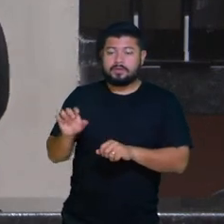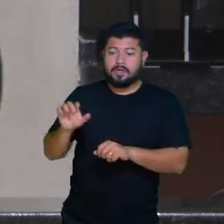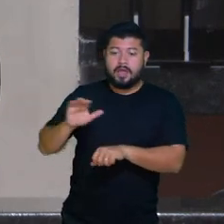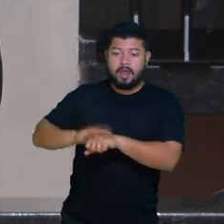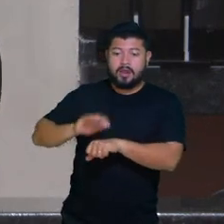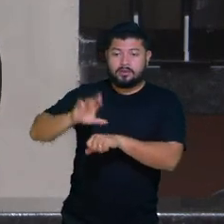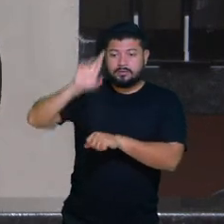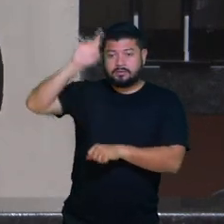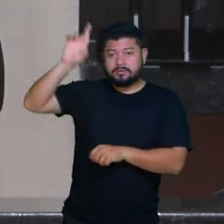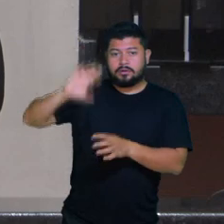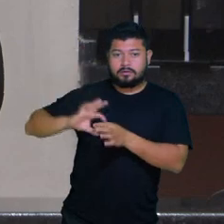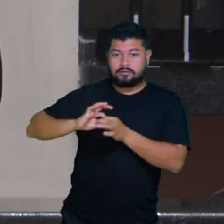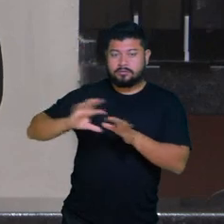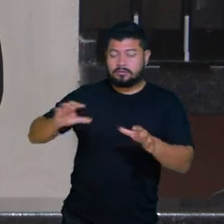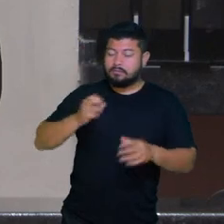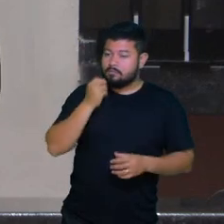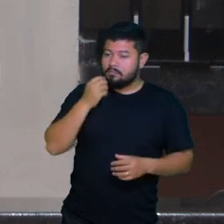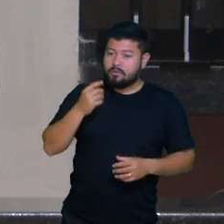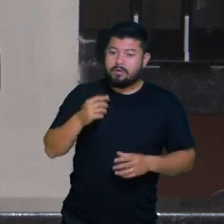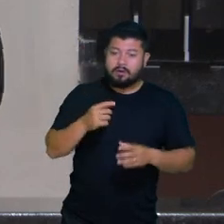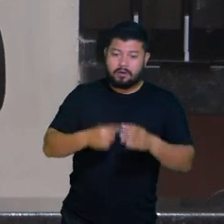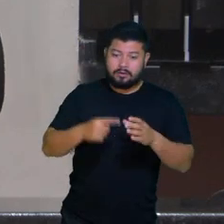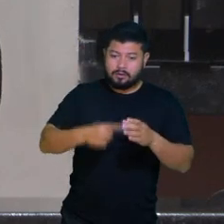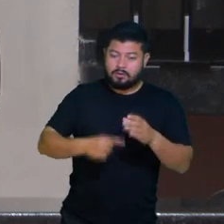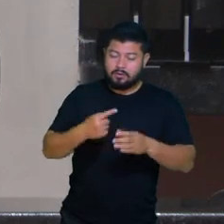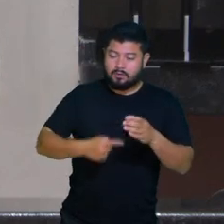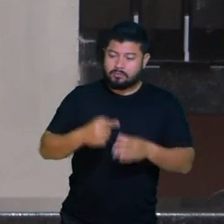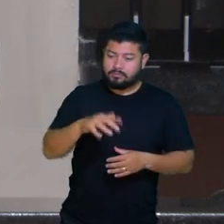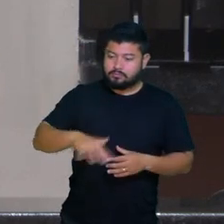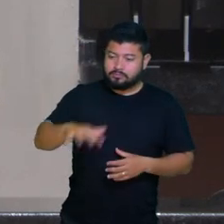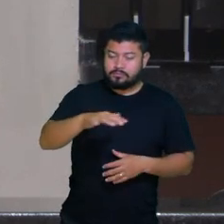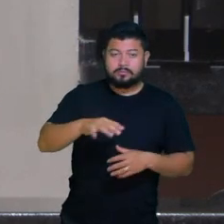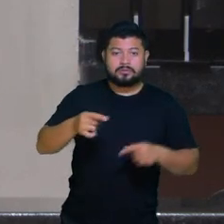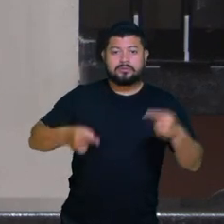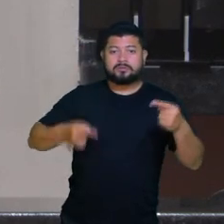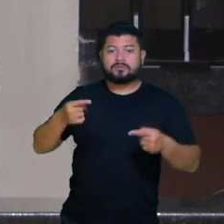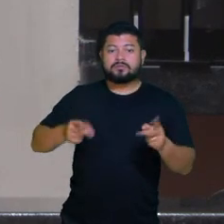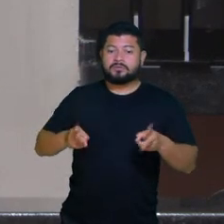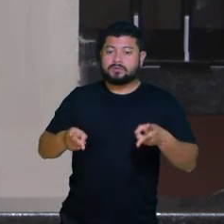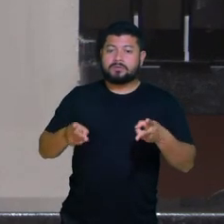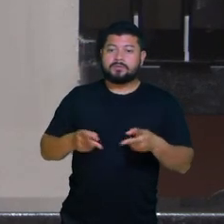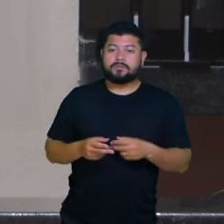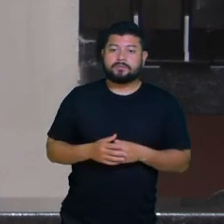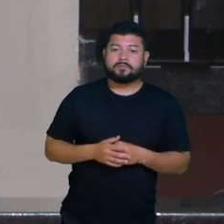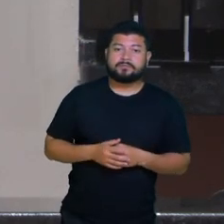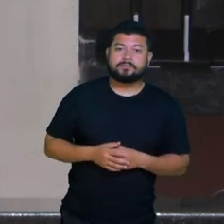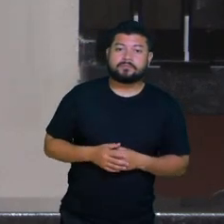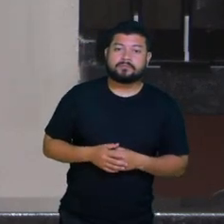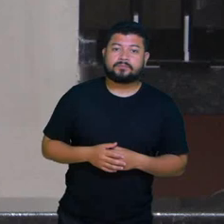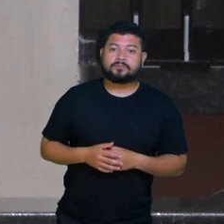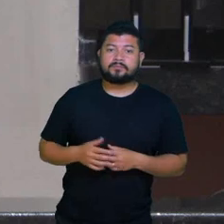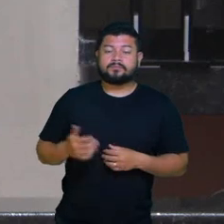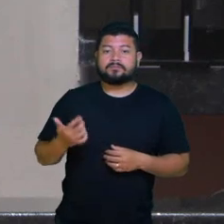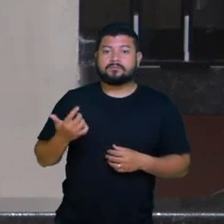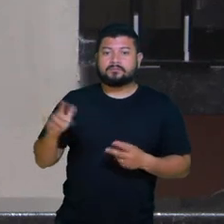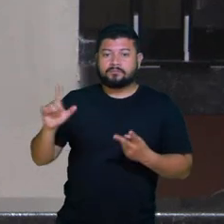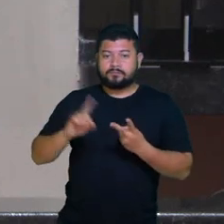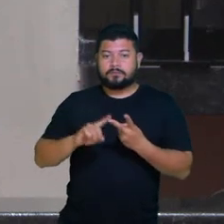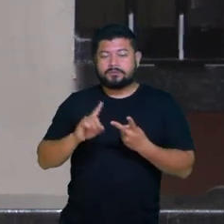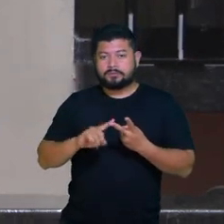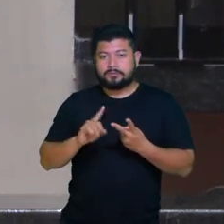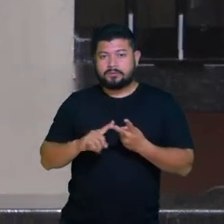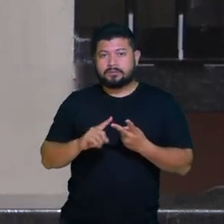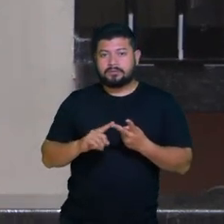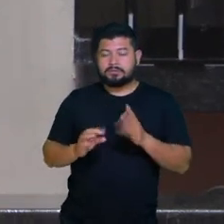essa é uma discussão boa a ser feita no âmbito da comissão para que essa repactuação ocorra a questão do documento aqui na parte do da